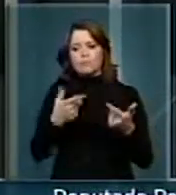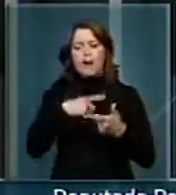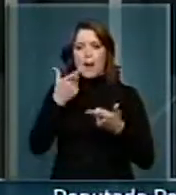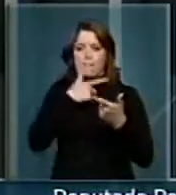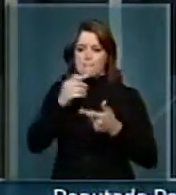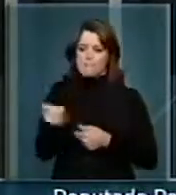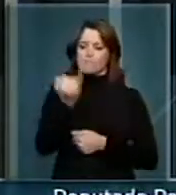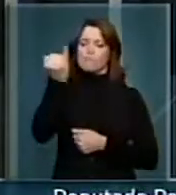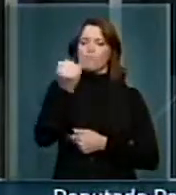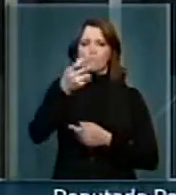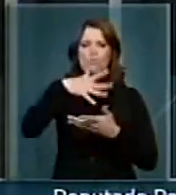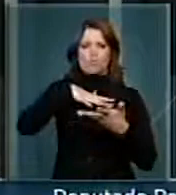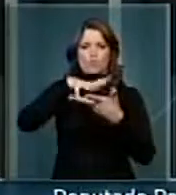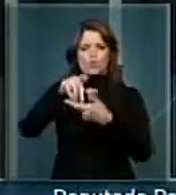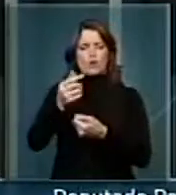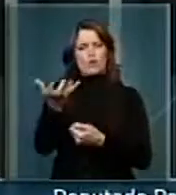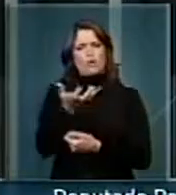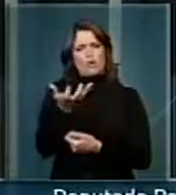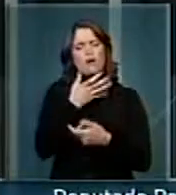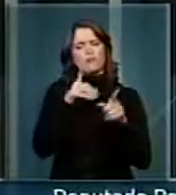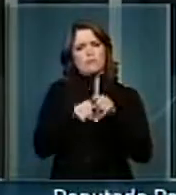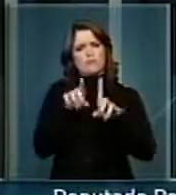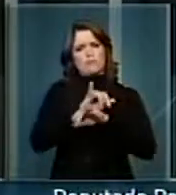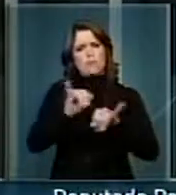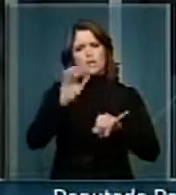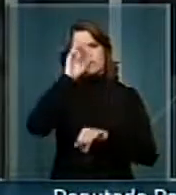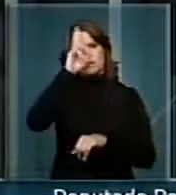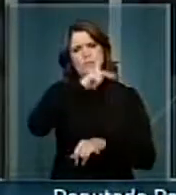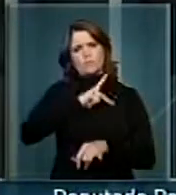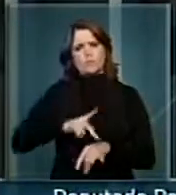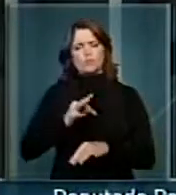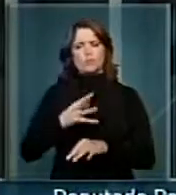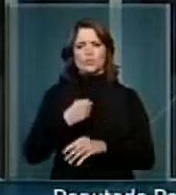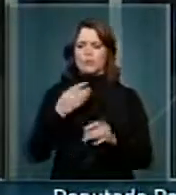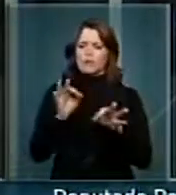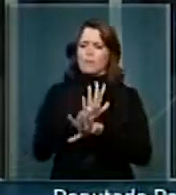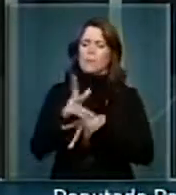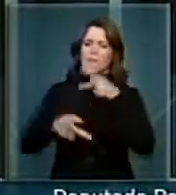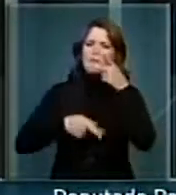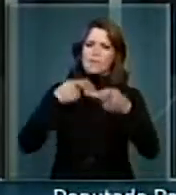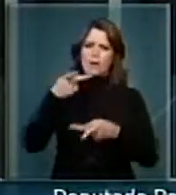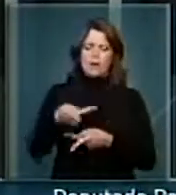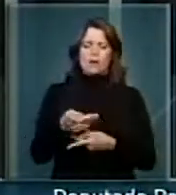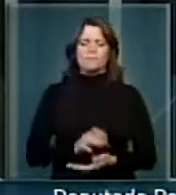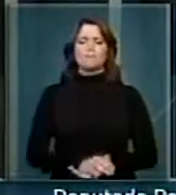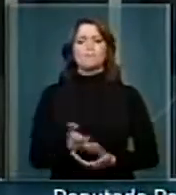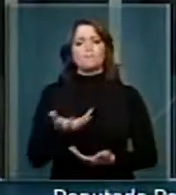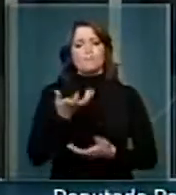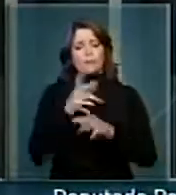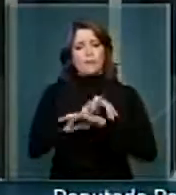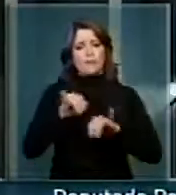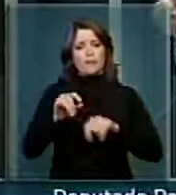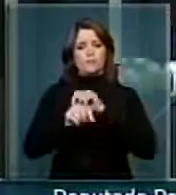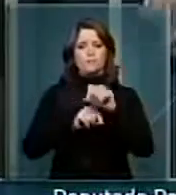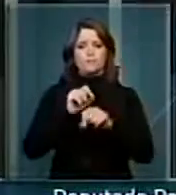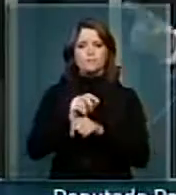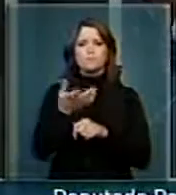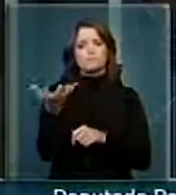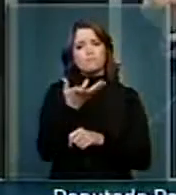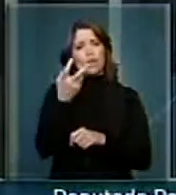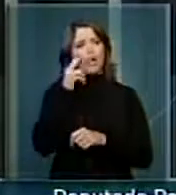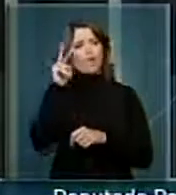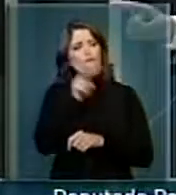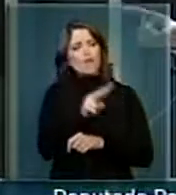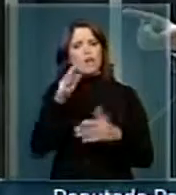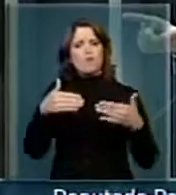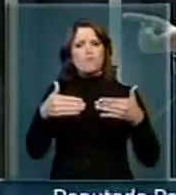potências mundiais. Eu quero, senhoras e senhores, ao concluir a minha fala, dizer que quero ver o